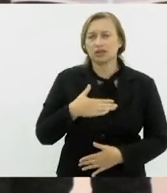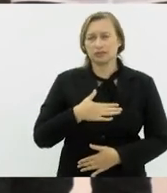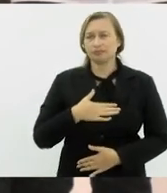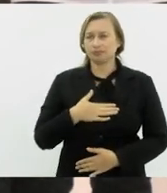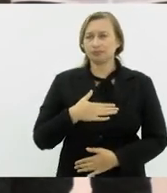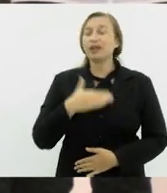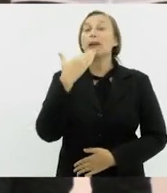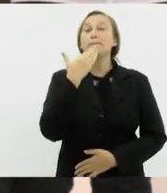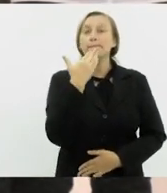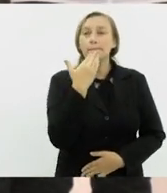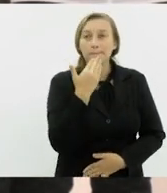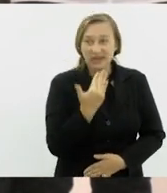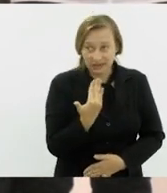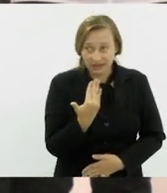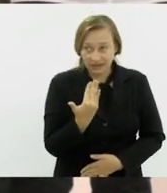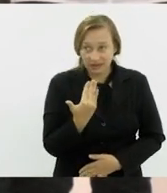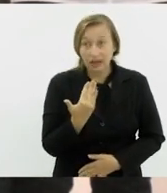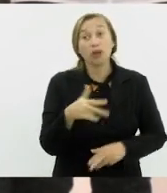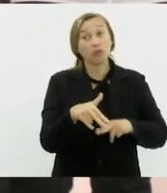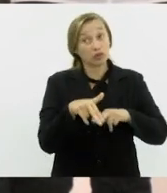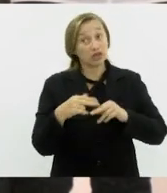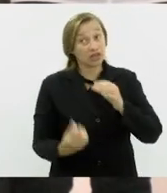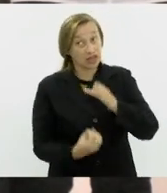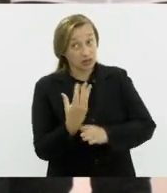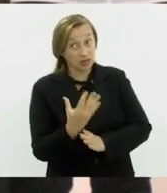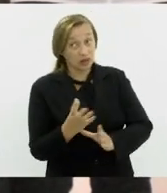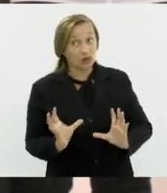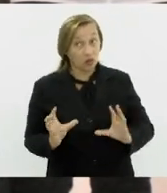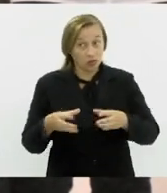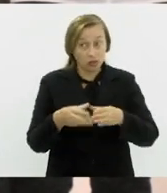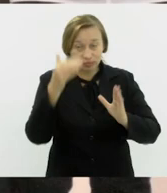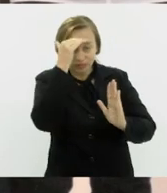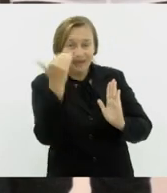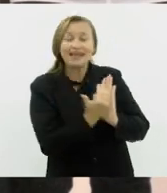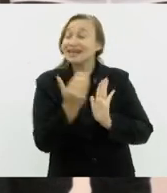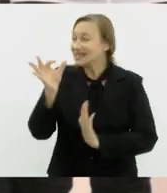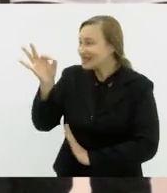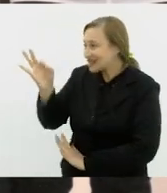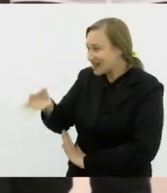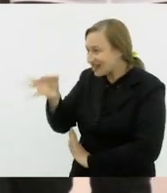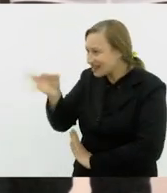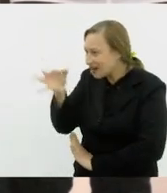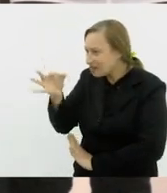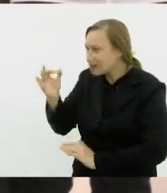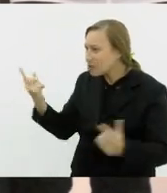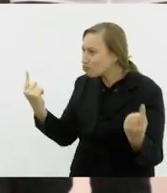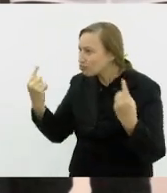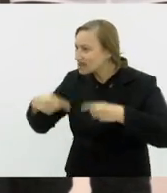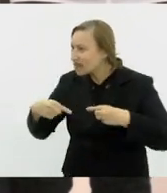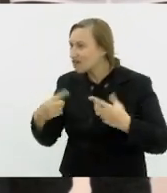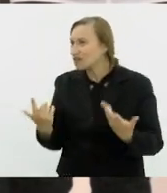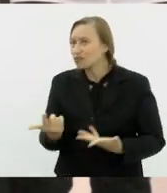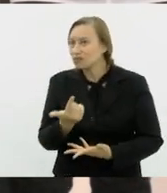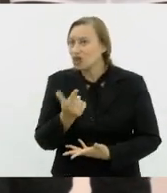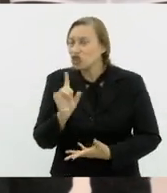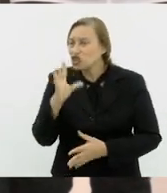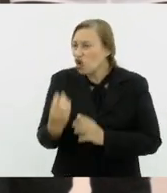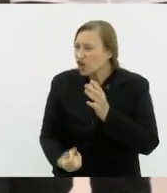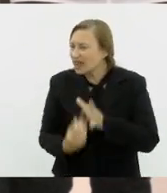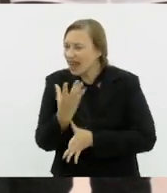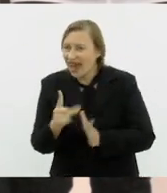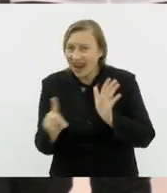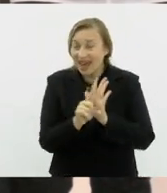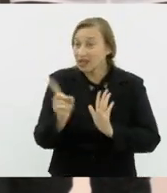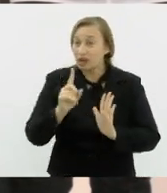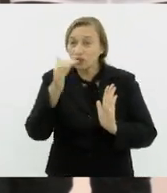de pedir... Pois é, por isso que a gente criou a comissão do Cumpras, né? Exatamente, exatamente. É um desafio que não basta fazer lei. Tem que